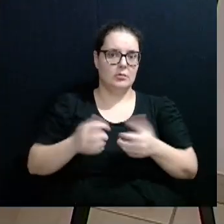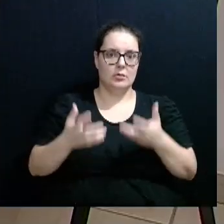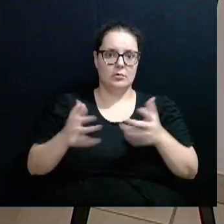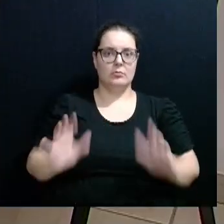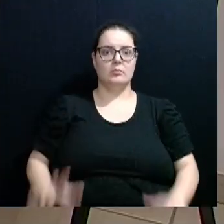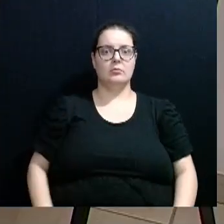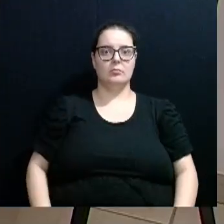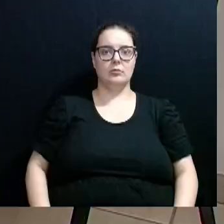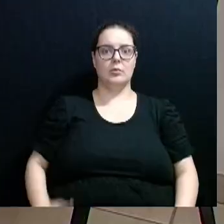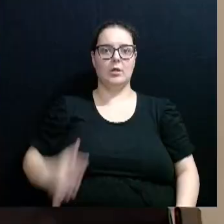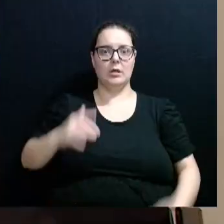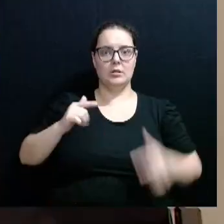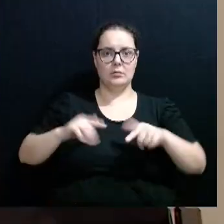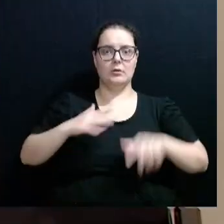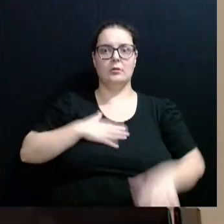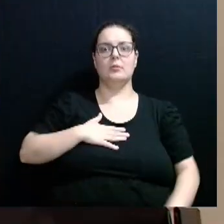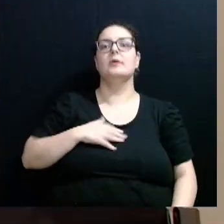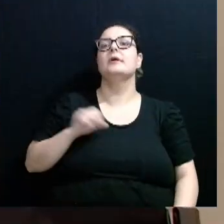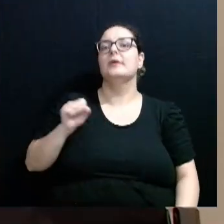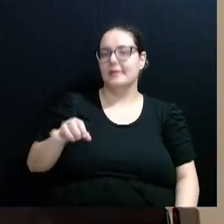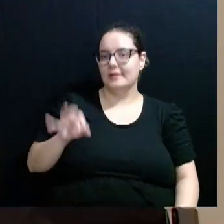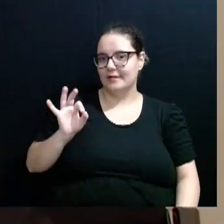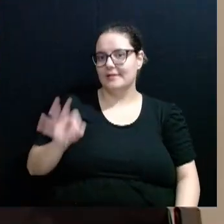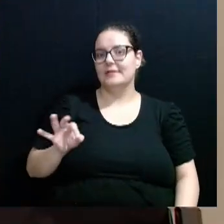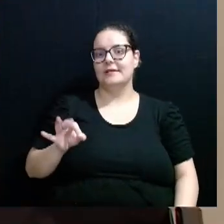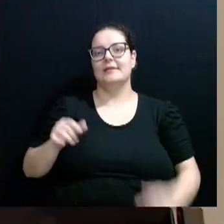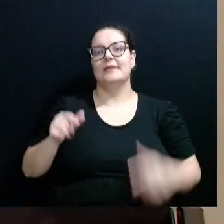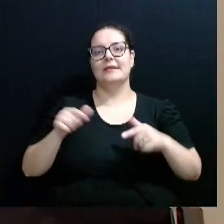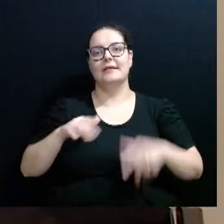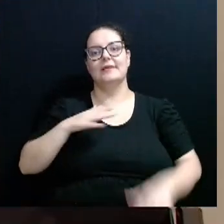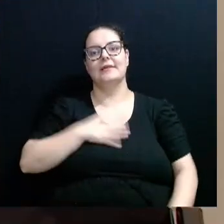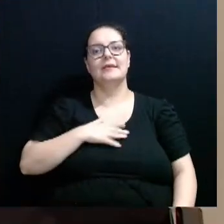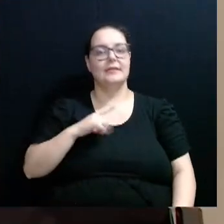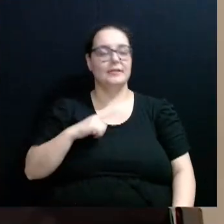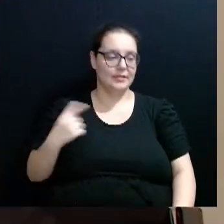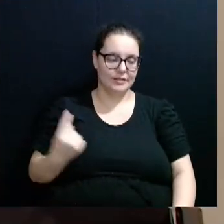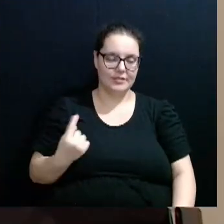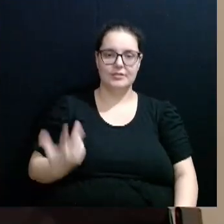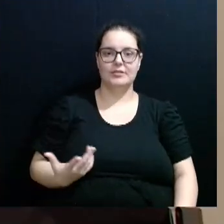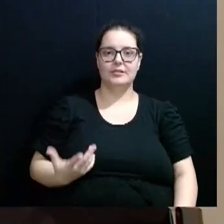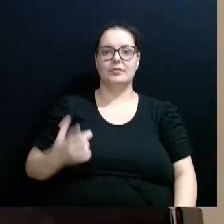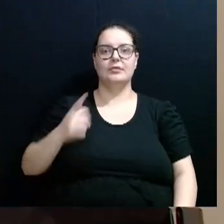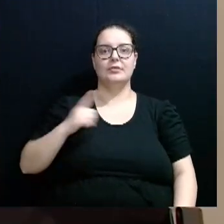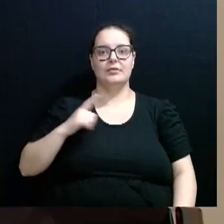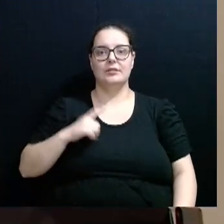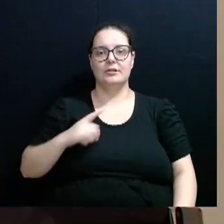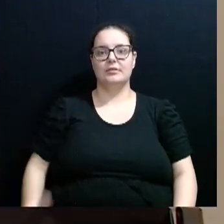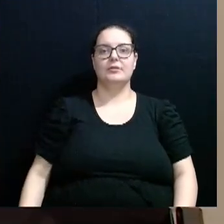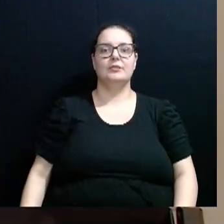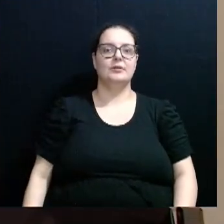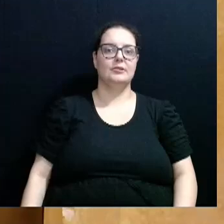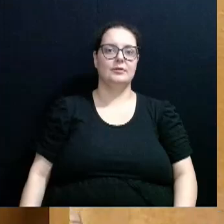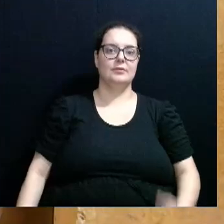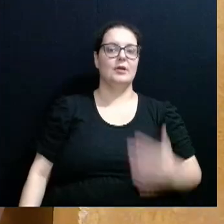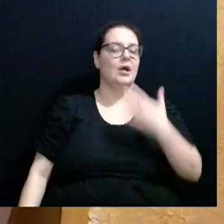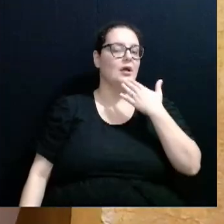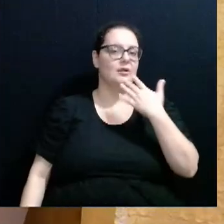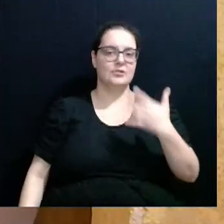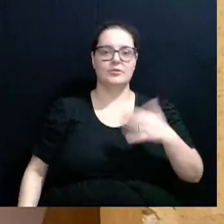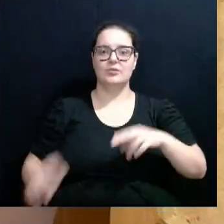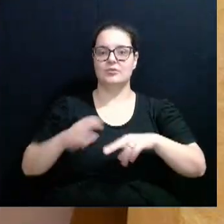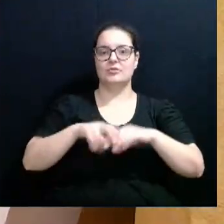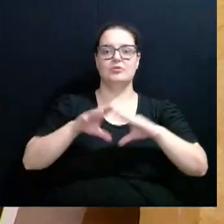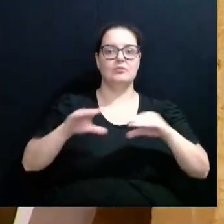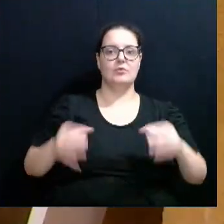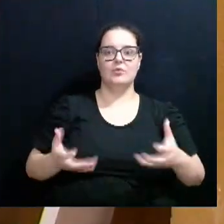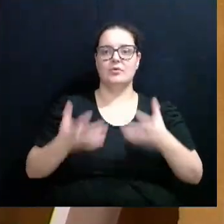meu. Isso, esse lugar é meu, eu tenho individualidade, eu tenho as cores e os móveis que eu quero. É bem isso mesmo. Só a